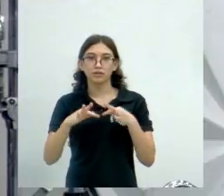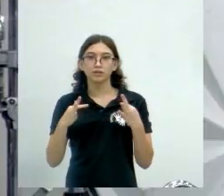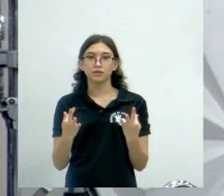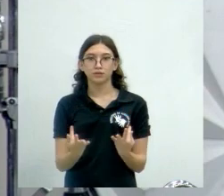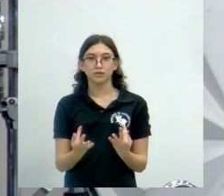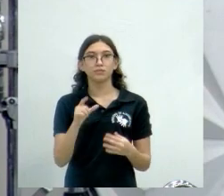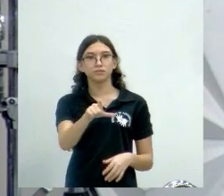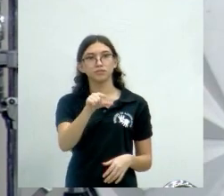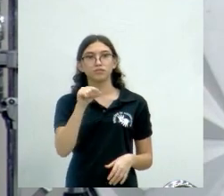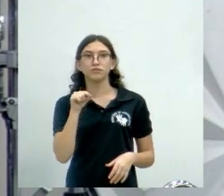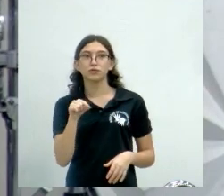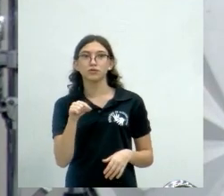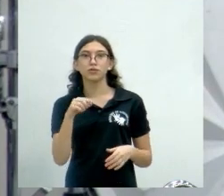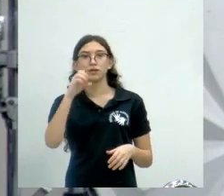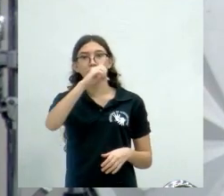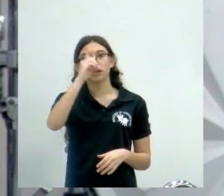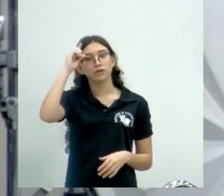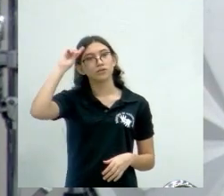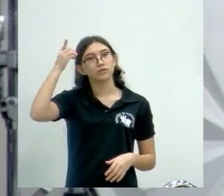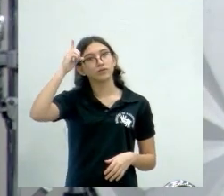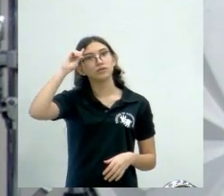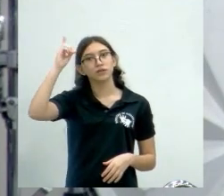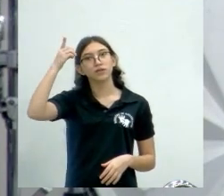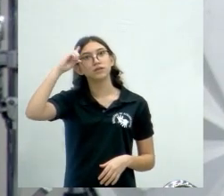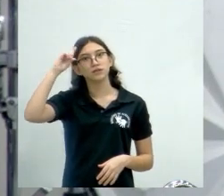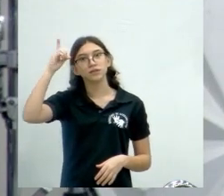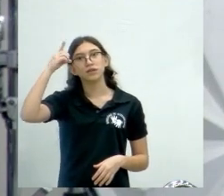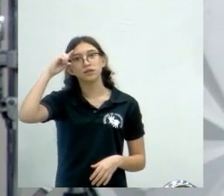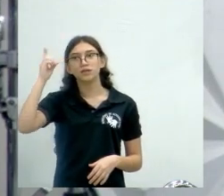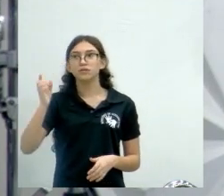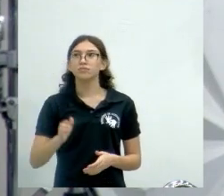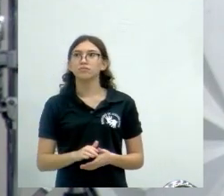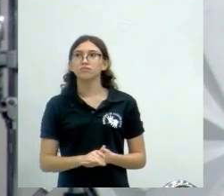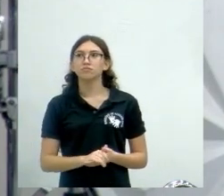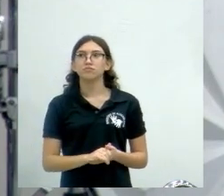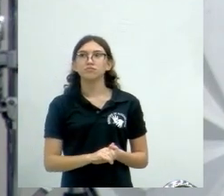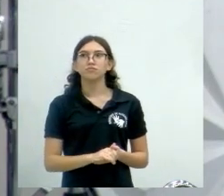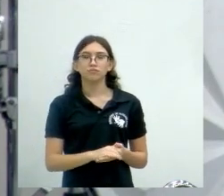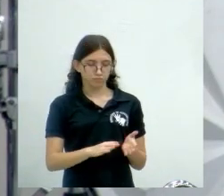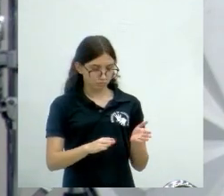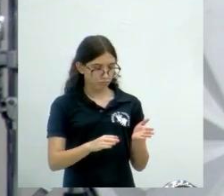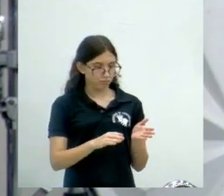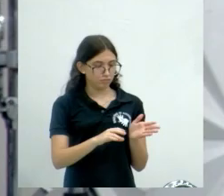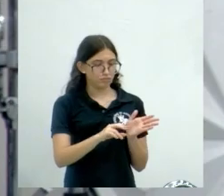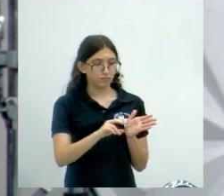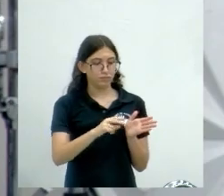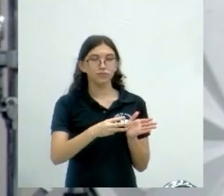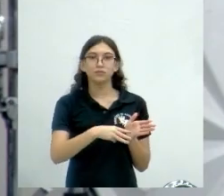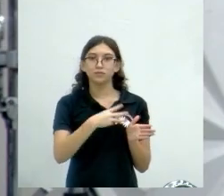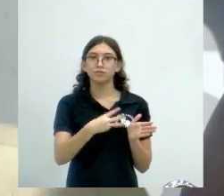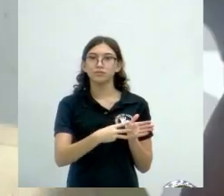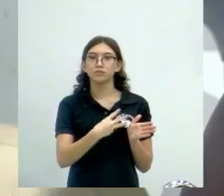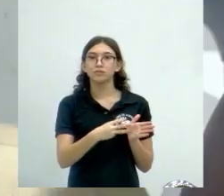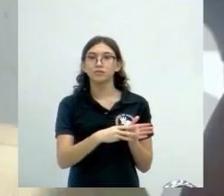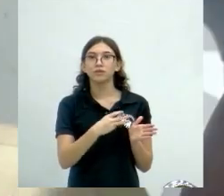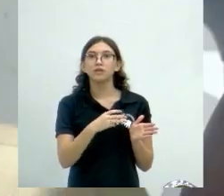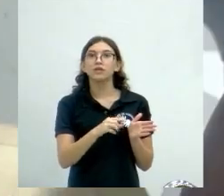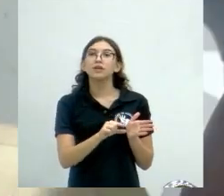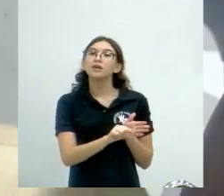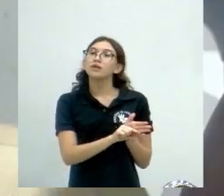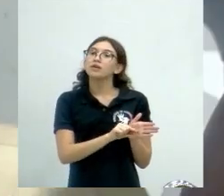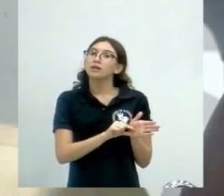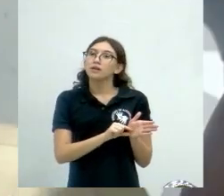palavra que aparece aqui é a palavra sacal ou sekel, que significa prudência. Tem a ver justamente com o